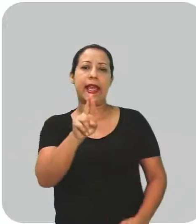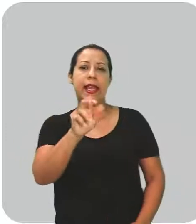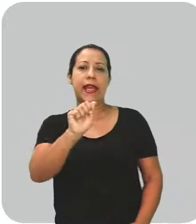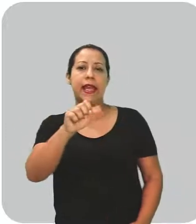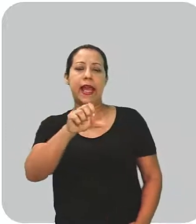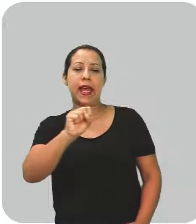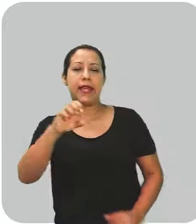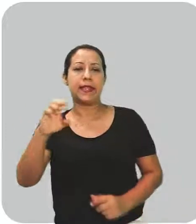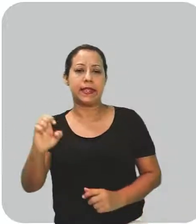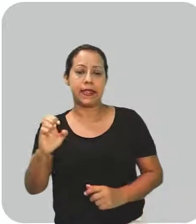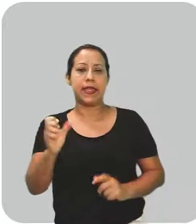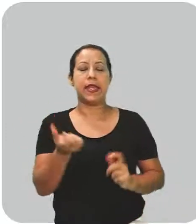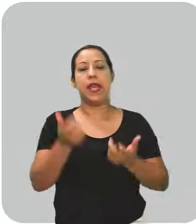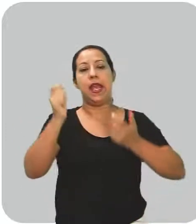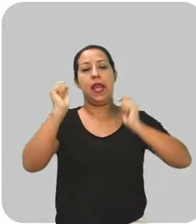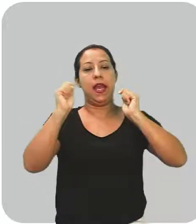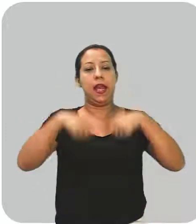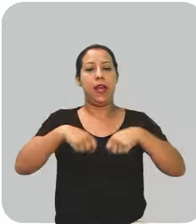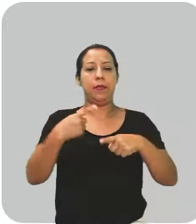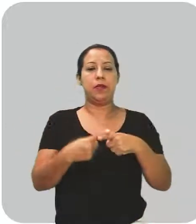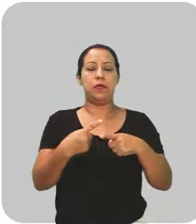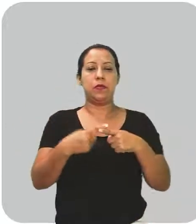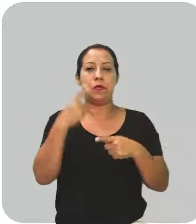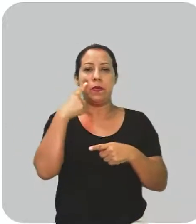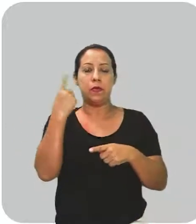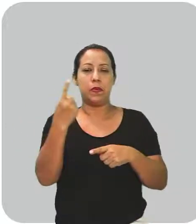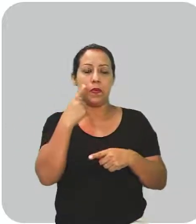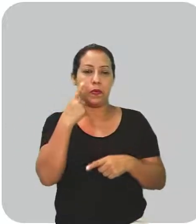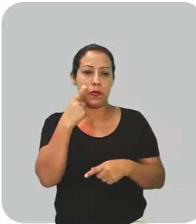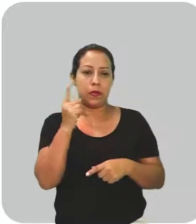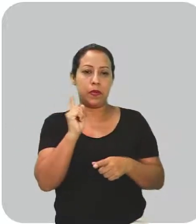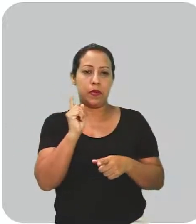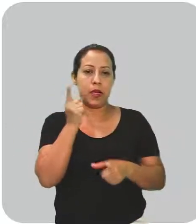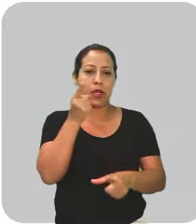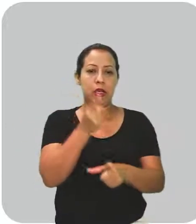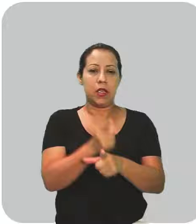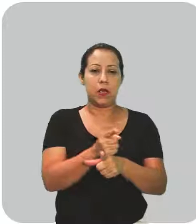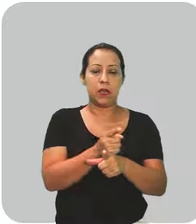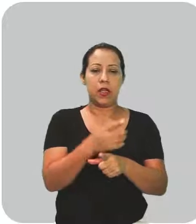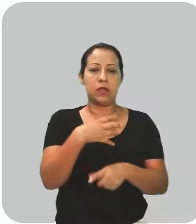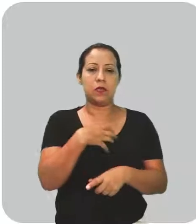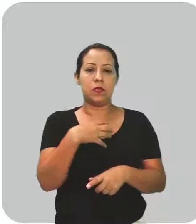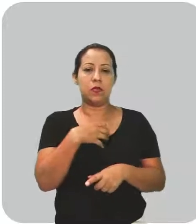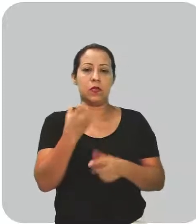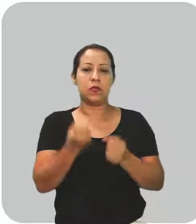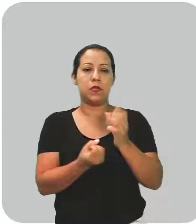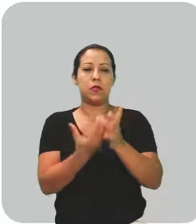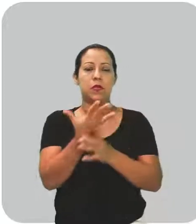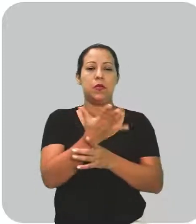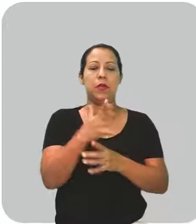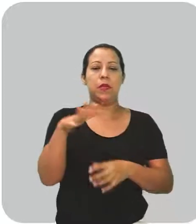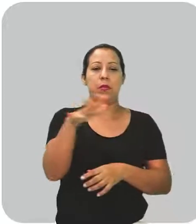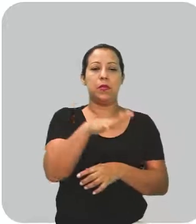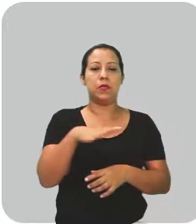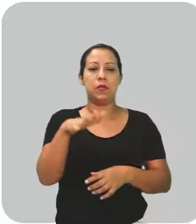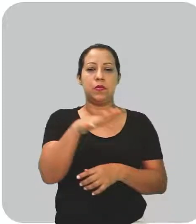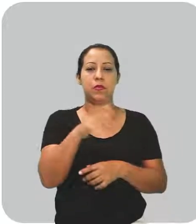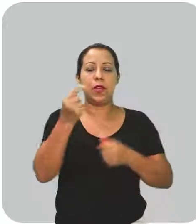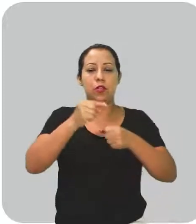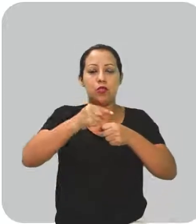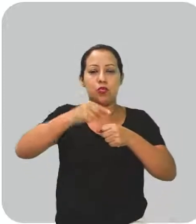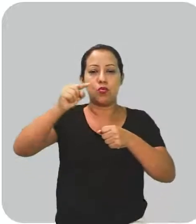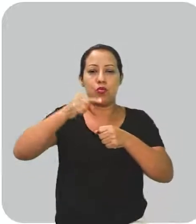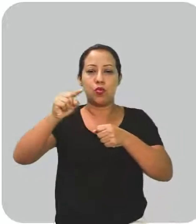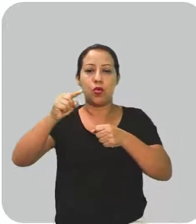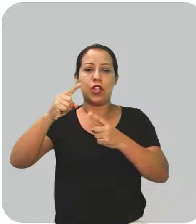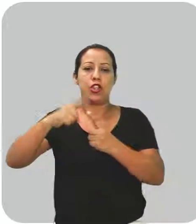Identificar os sentidos produzidos por meio de recursos ortográficos, morfossintáticos e de pontuação